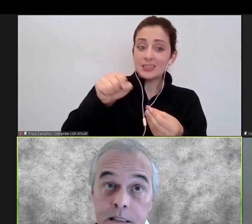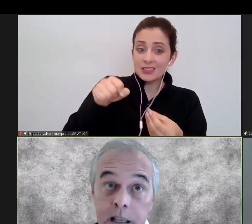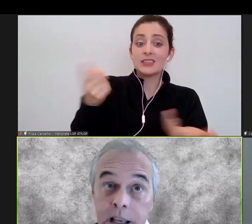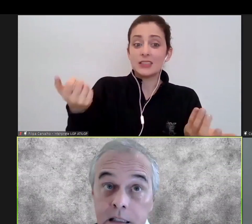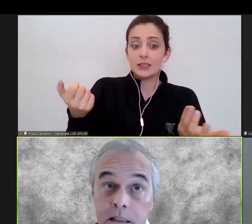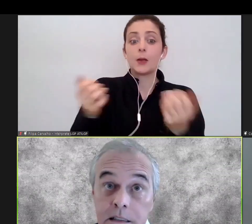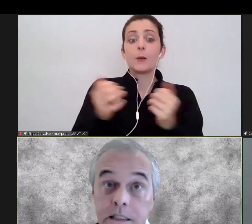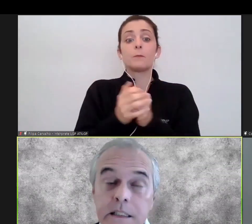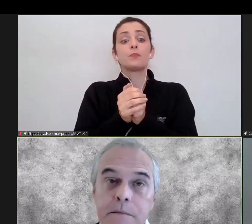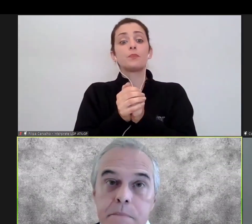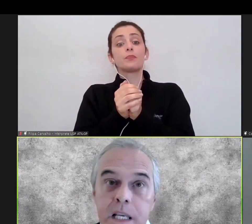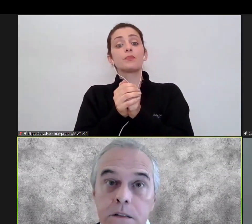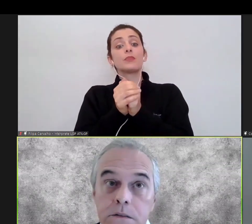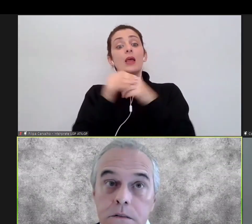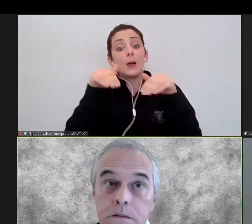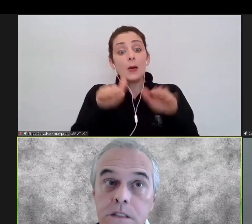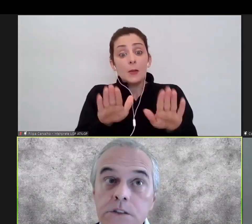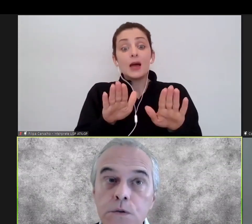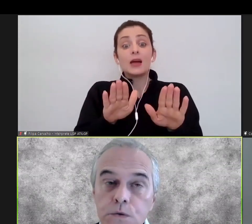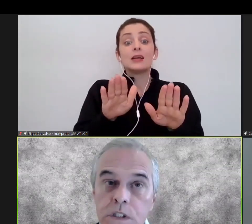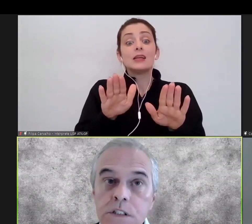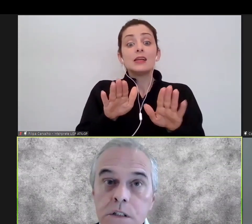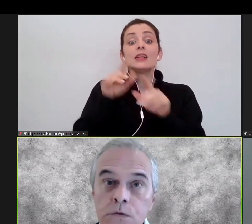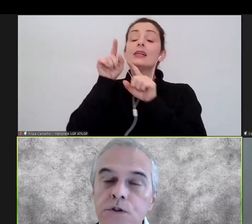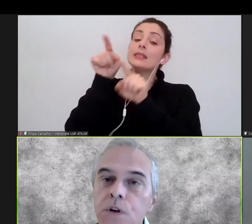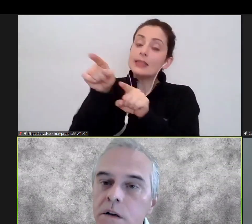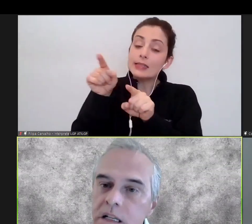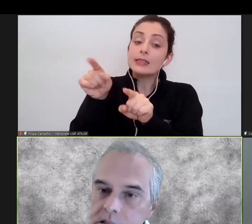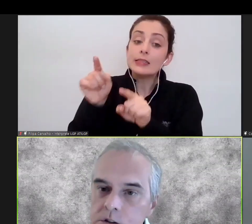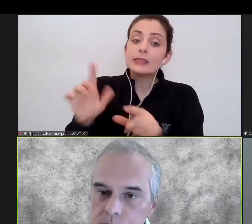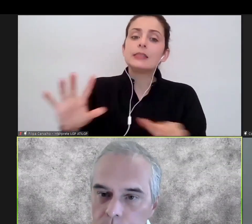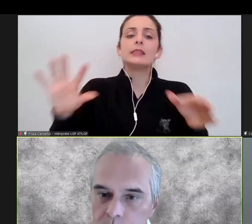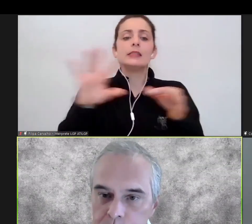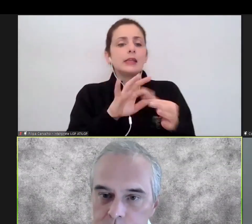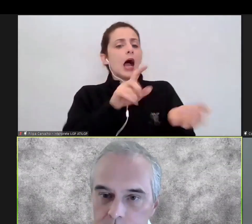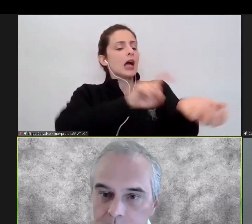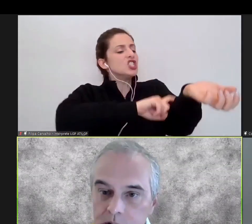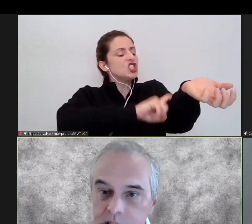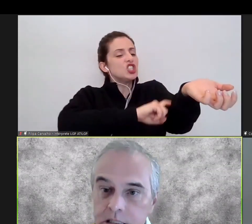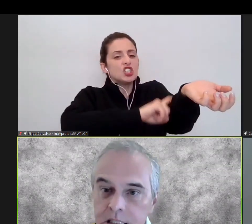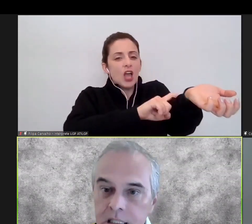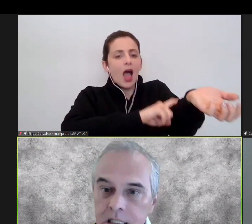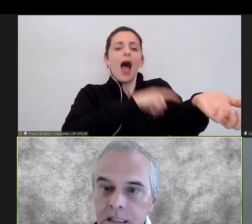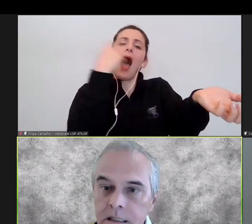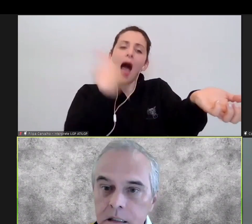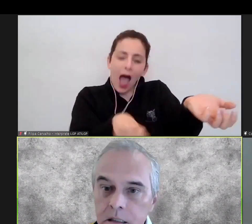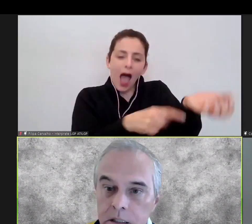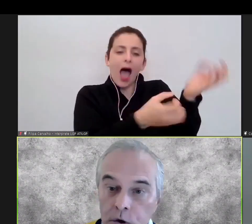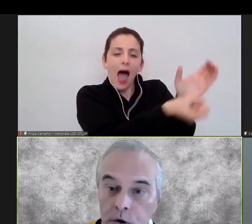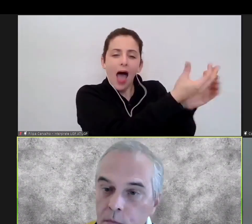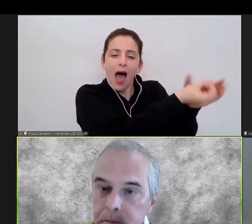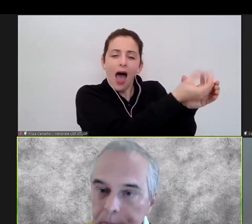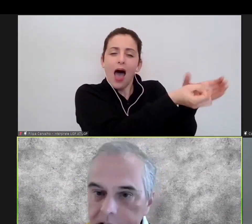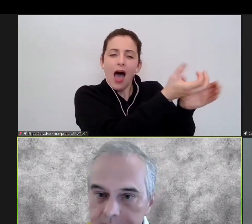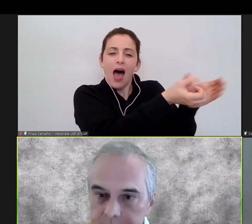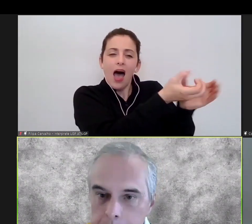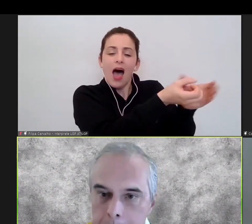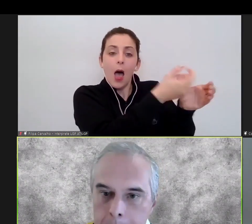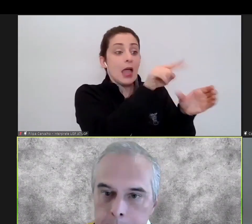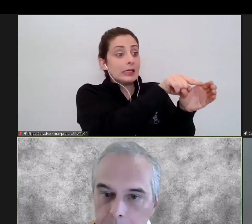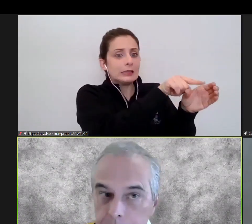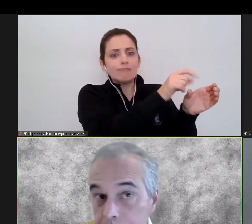eleva-se ela em detrimento das estruturas que constroem o racismo como as pessoas. Então, assim, eu como